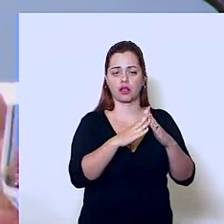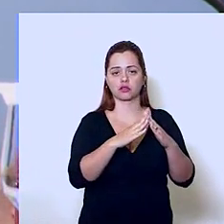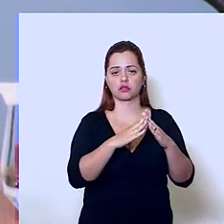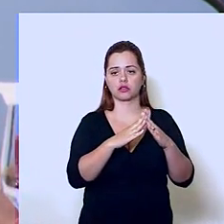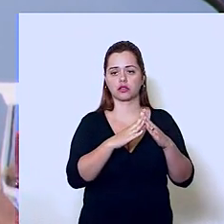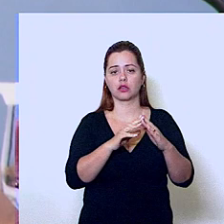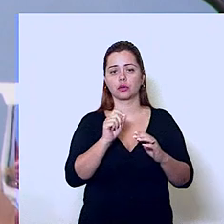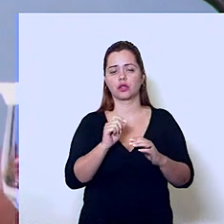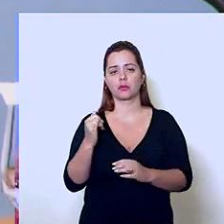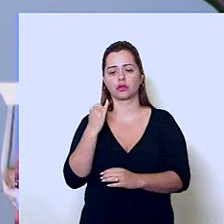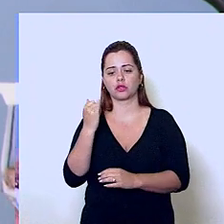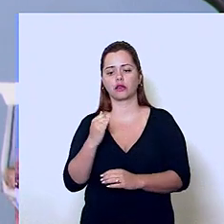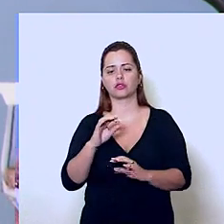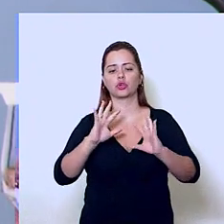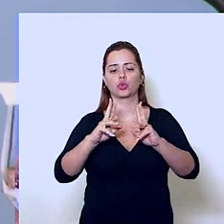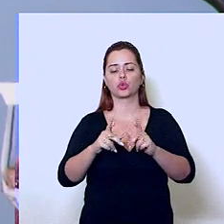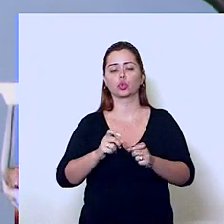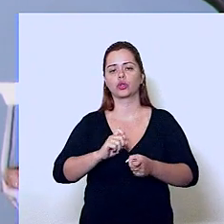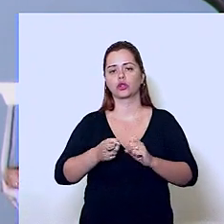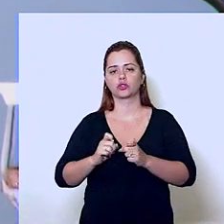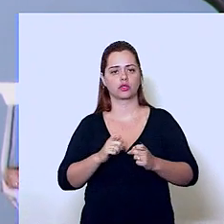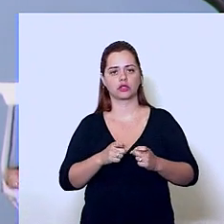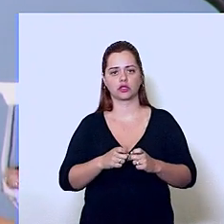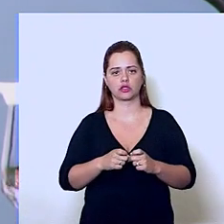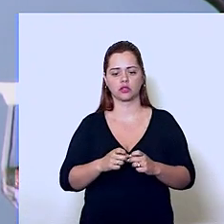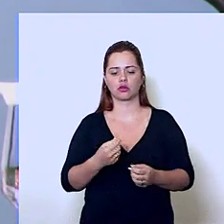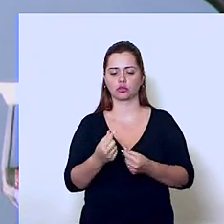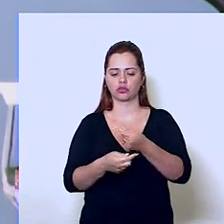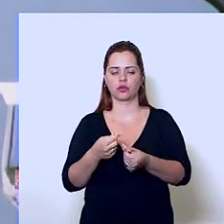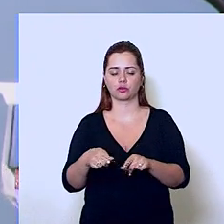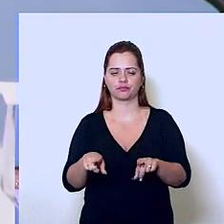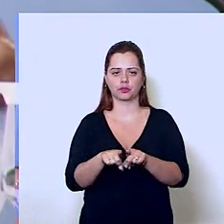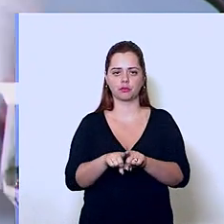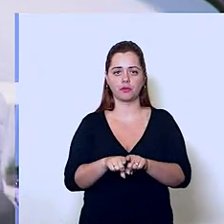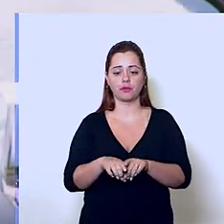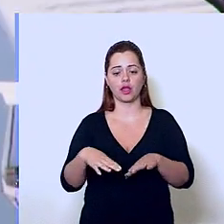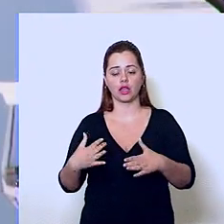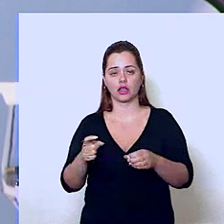de administração, sobretudo na área orçamentária. Então, voltando para...